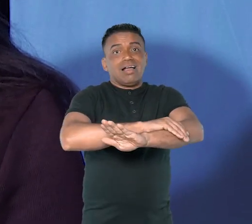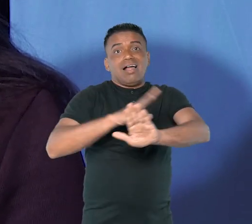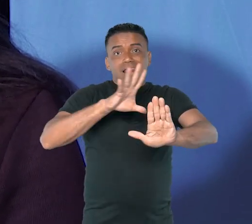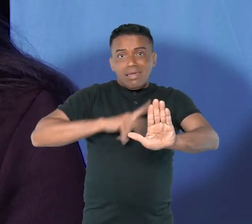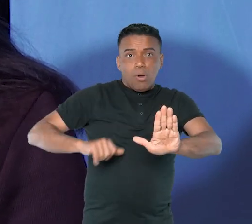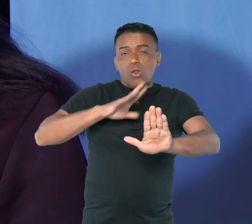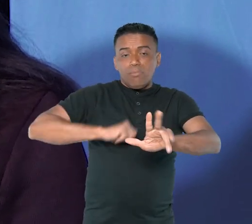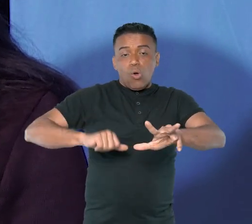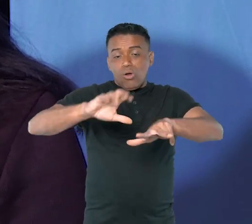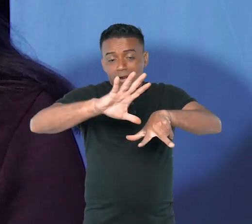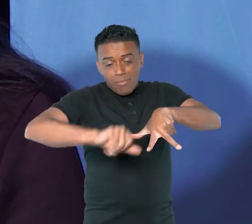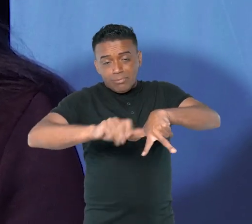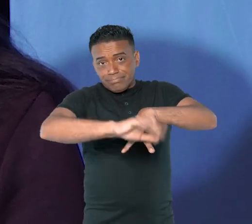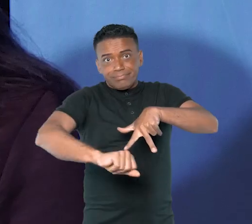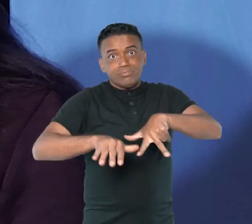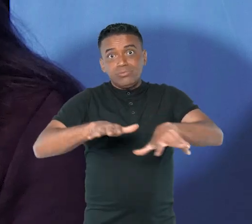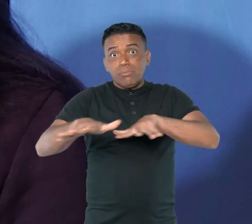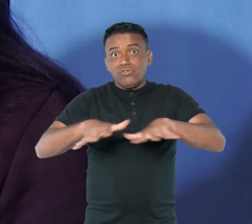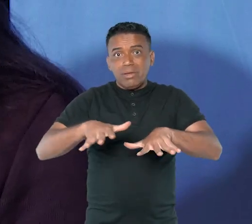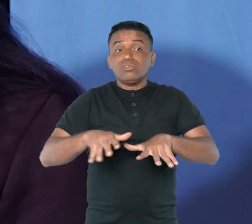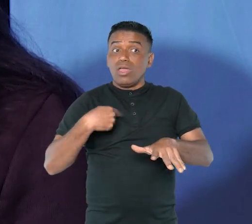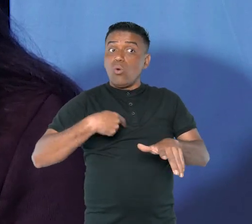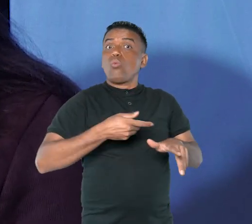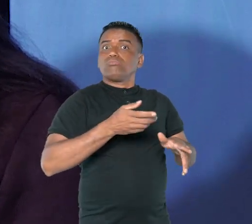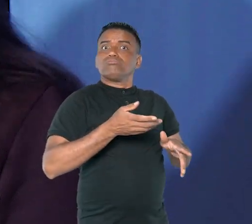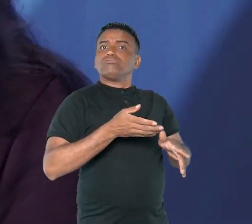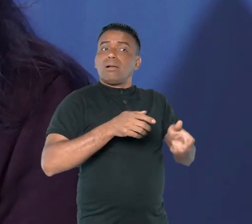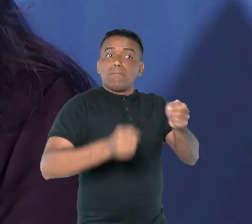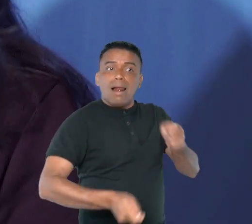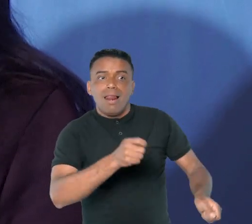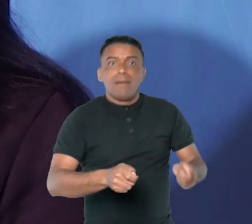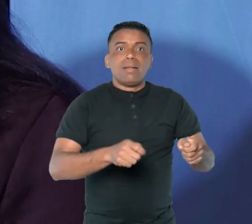Limpamos tudo e ela me ensina a fazer alguns movimentos e sugere que eu assuma a direção